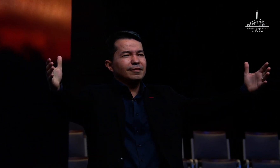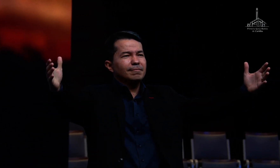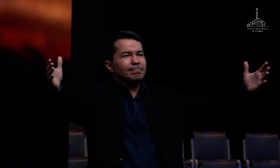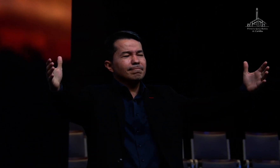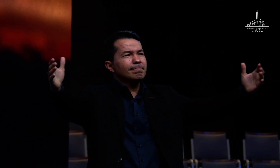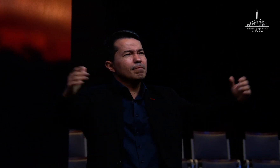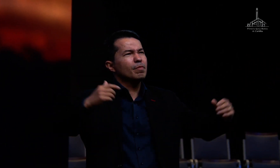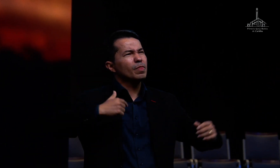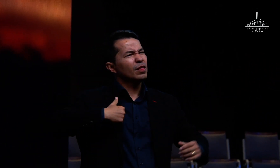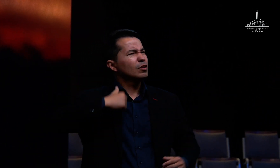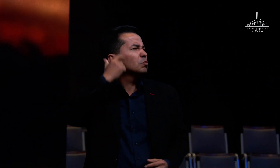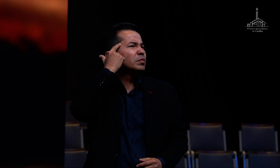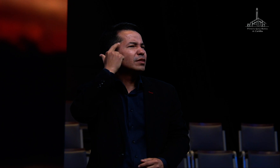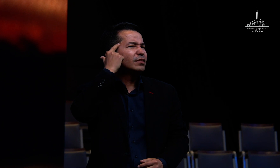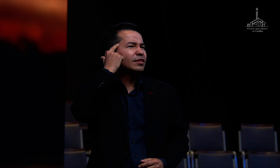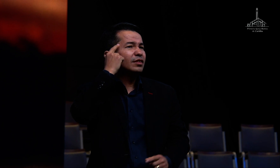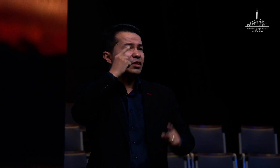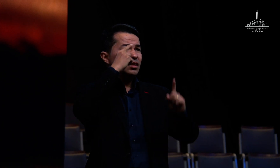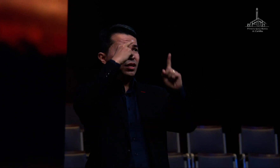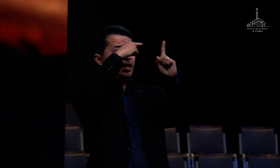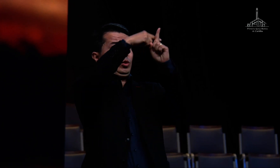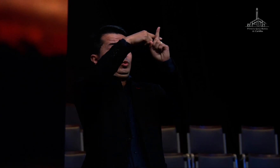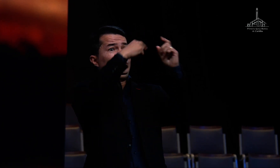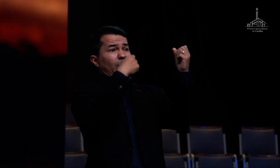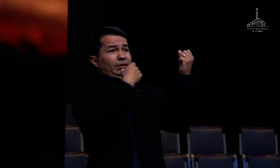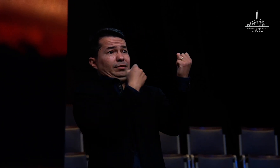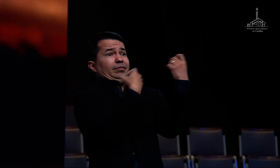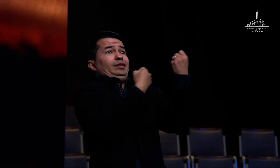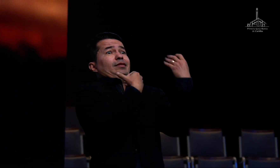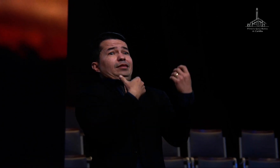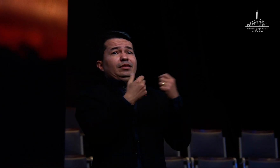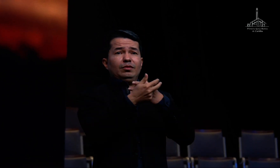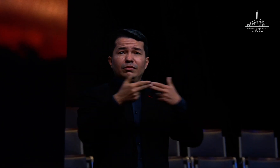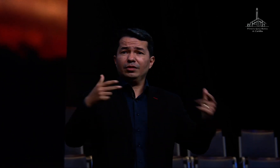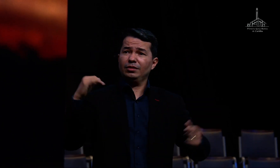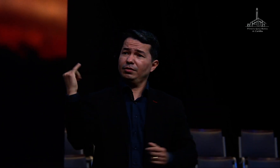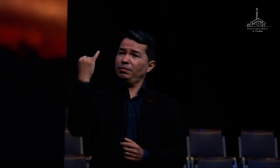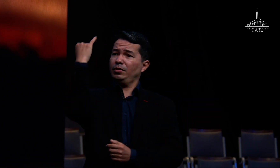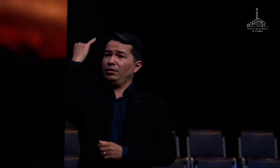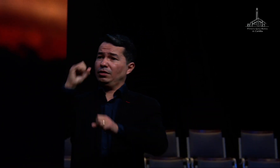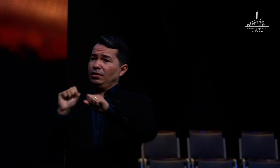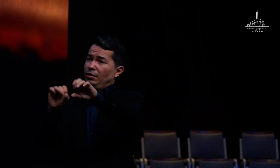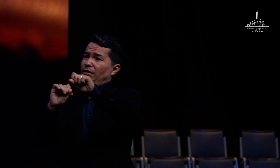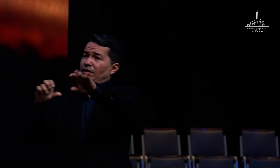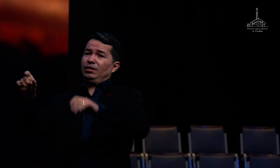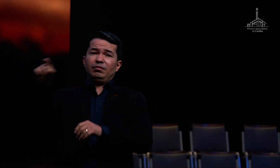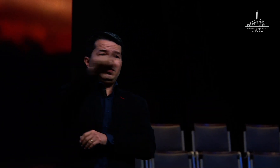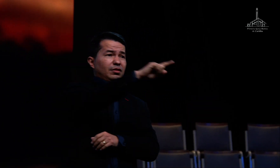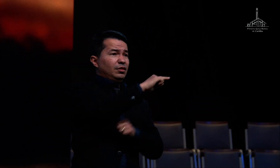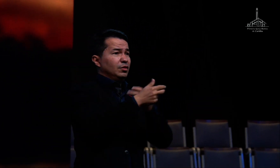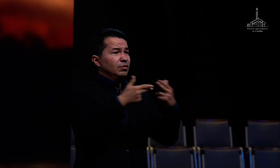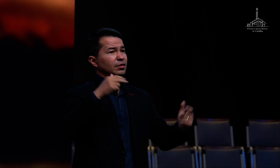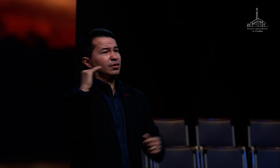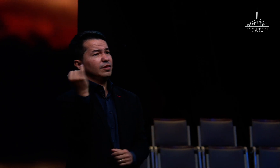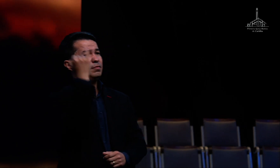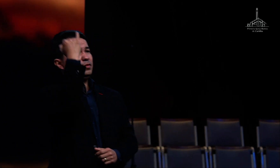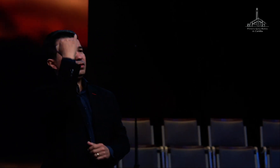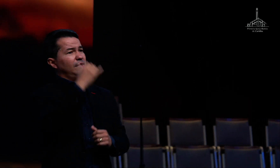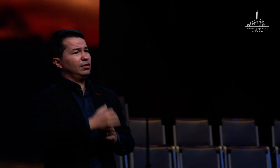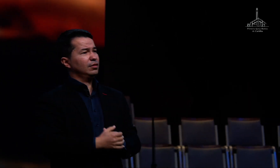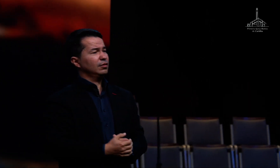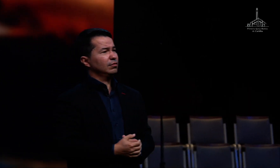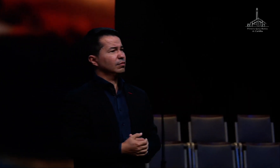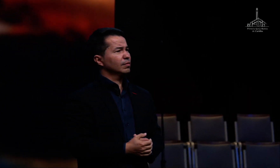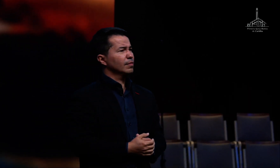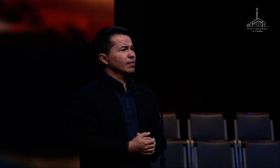braços abertos. E eu fico pensando, a cruz, ela me ensina algumas coisas muito importantes, e para cada